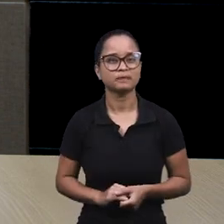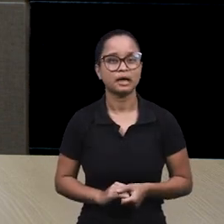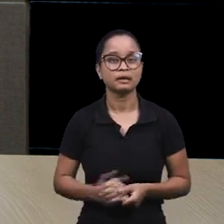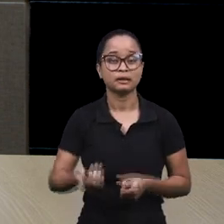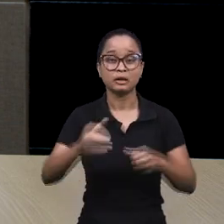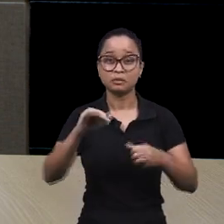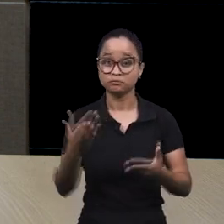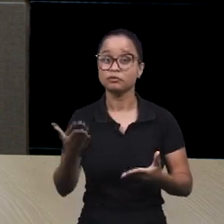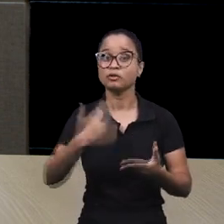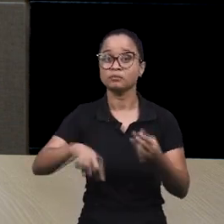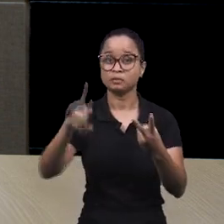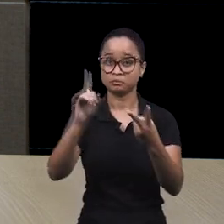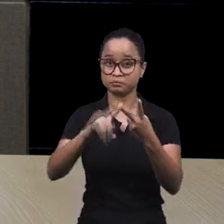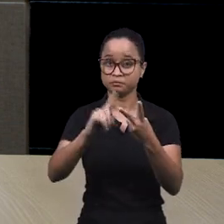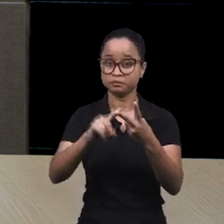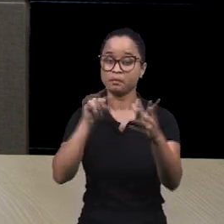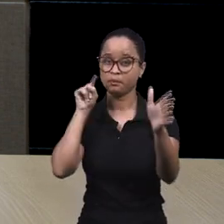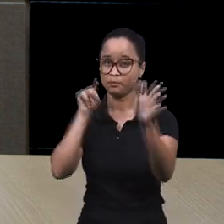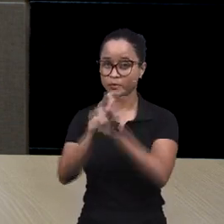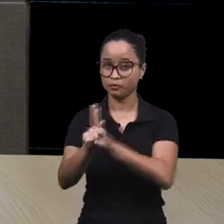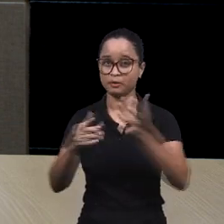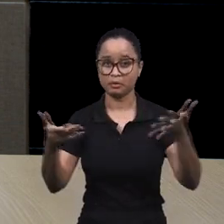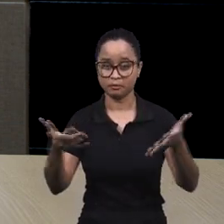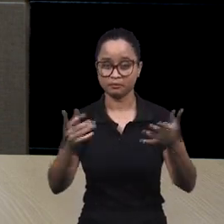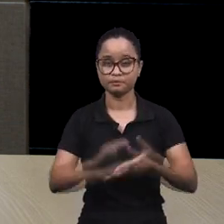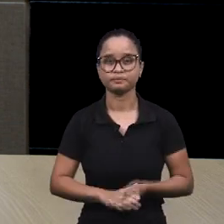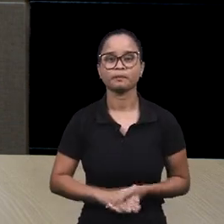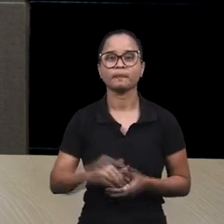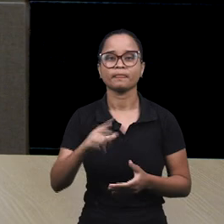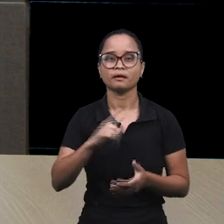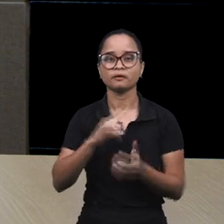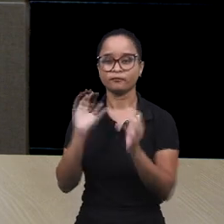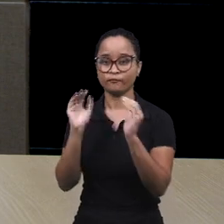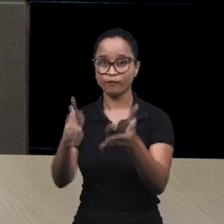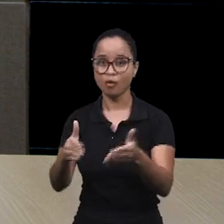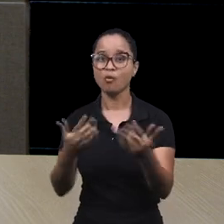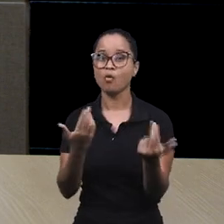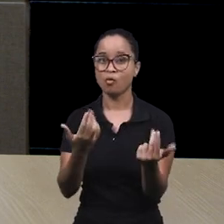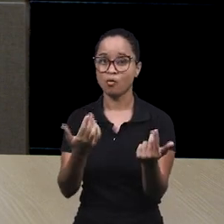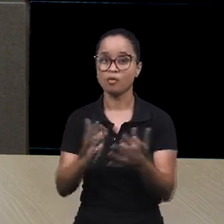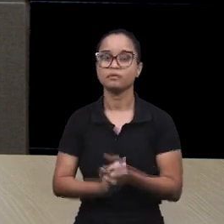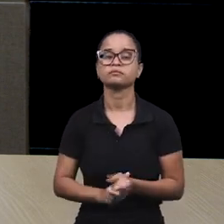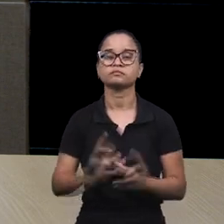nossa segunda pergunta. E a nossa segunda pergunta, ainda dentro do mesmo enfoque